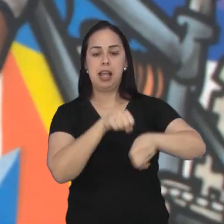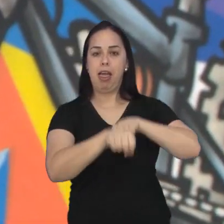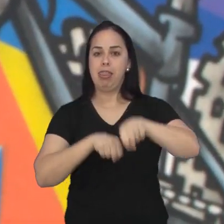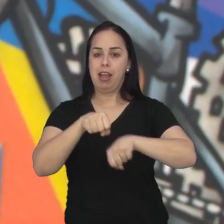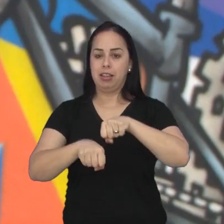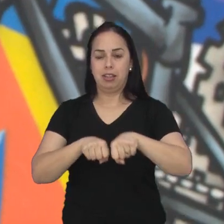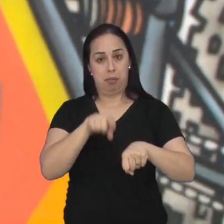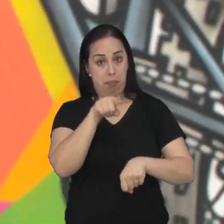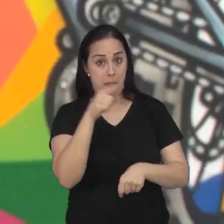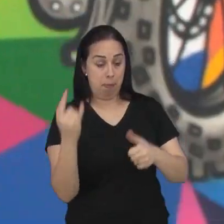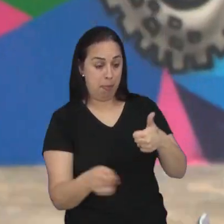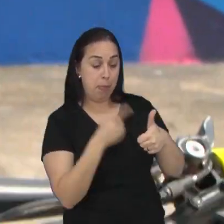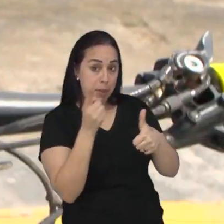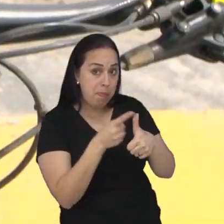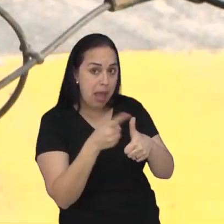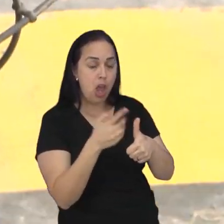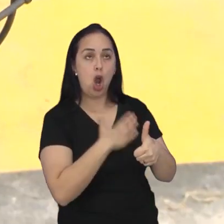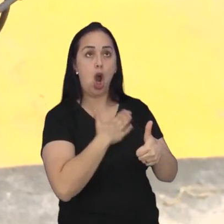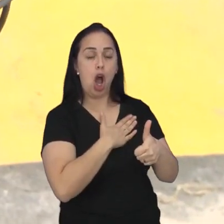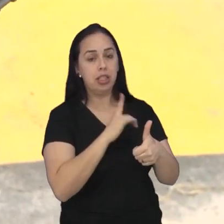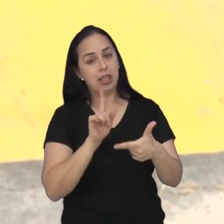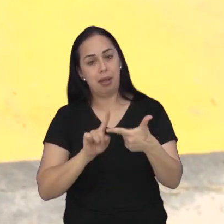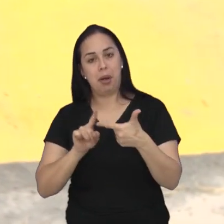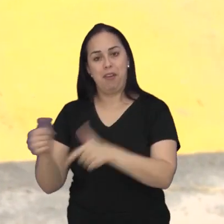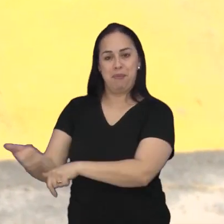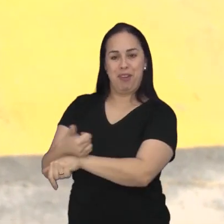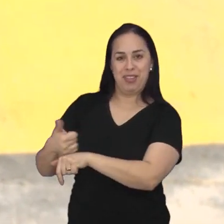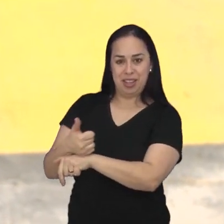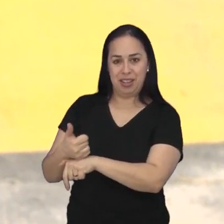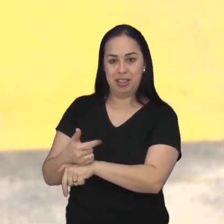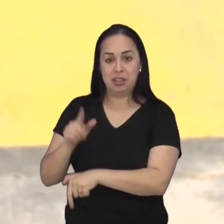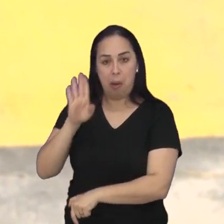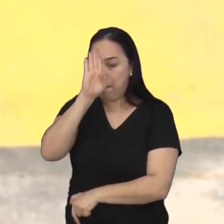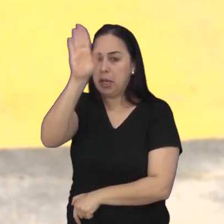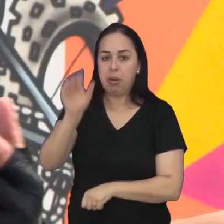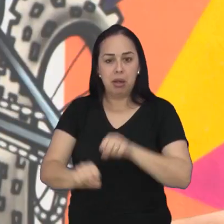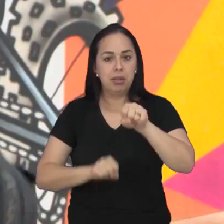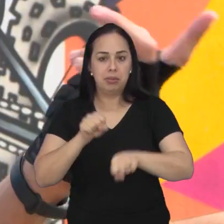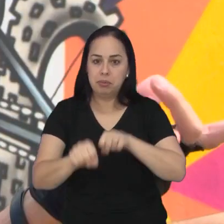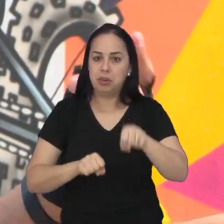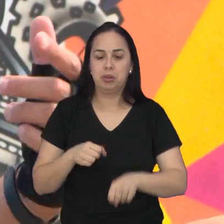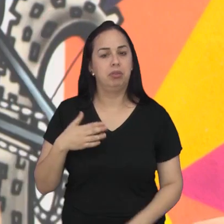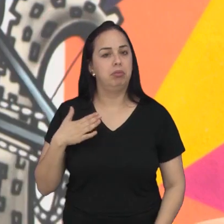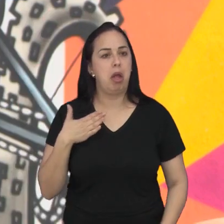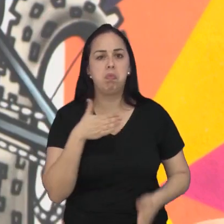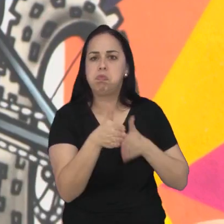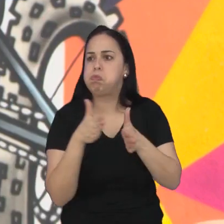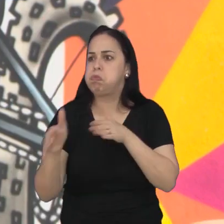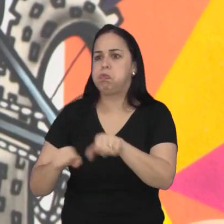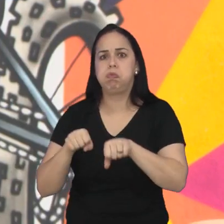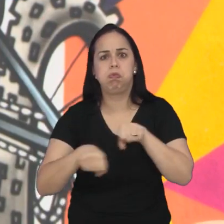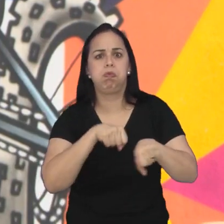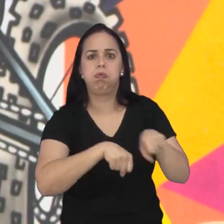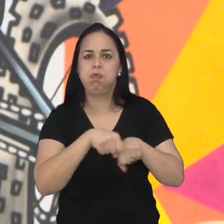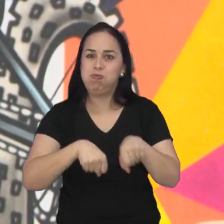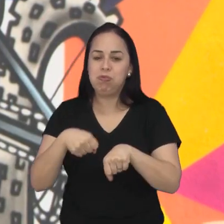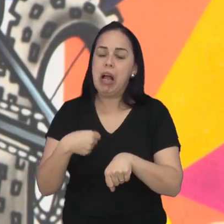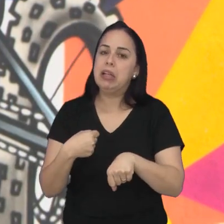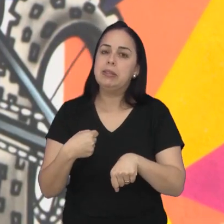De hobby, a bike virou profissão e é também a principal condução dele. Minha locomoção para todos os lugares são feitos de